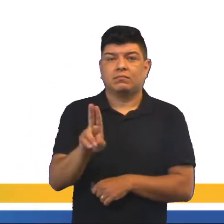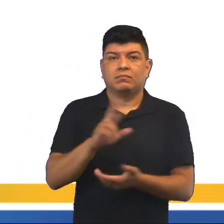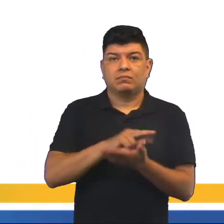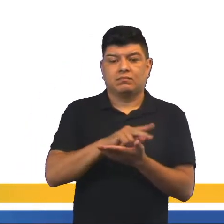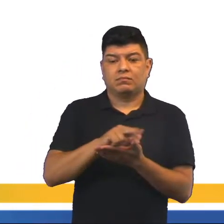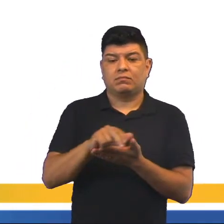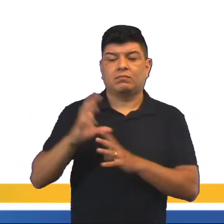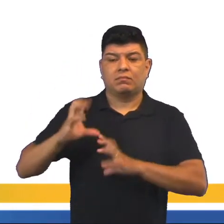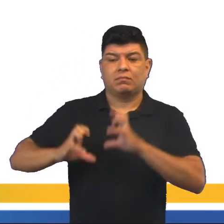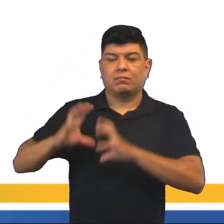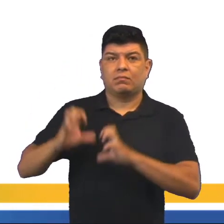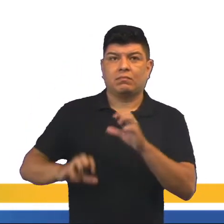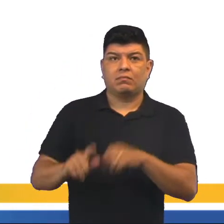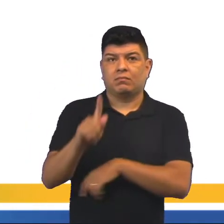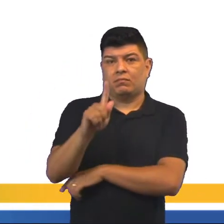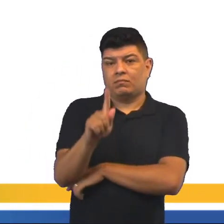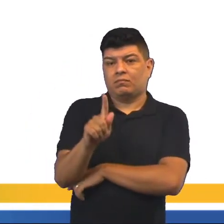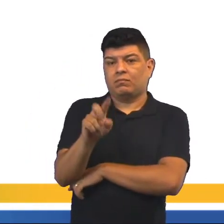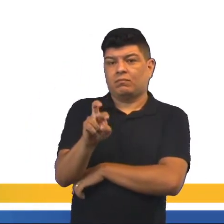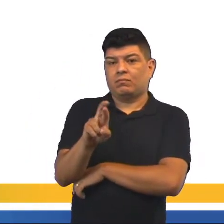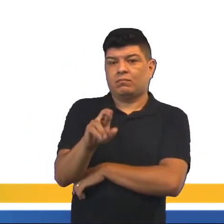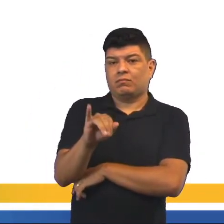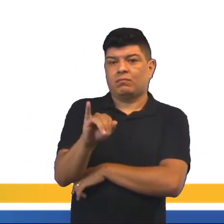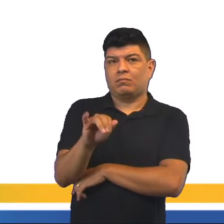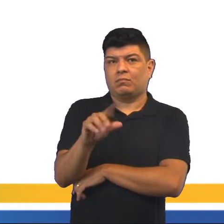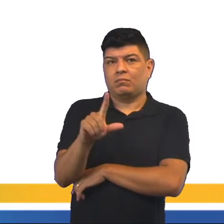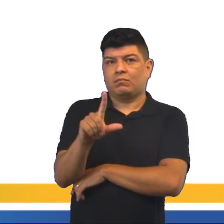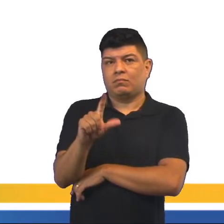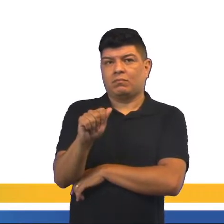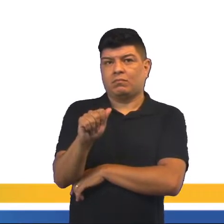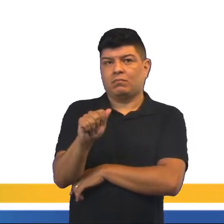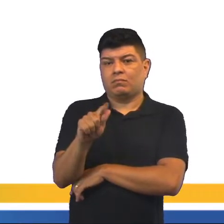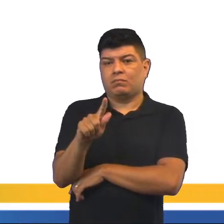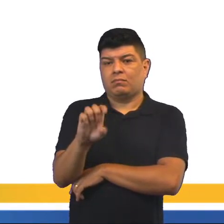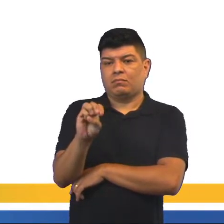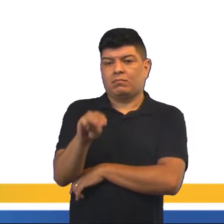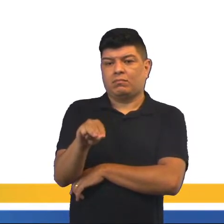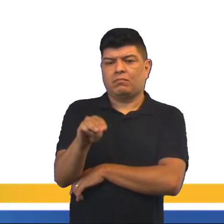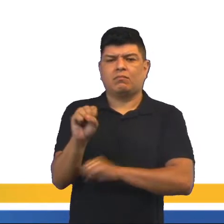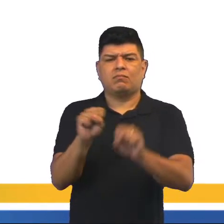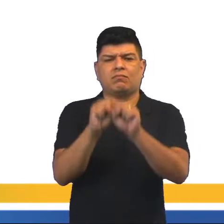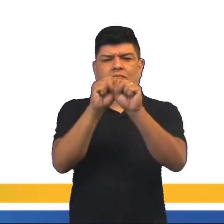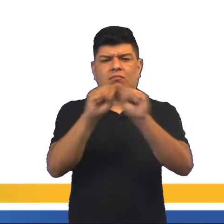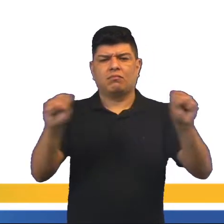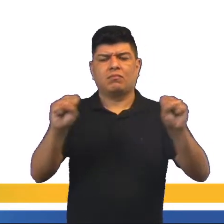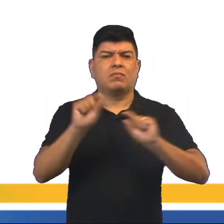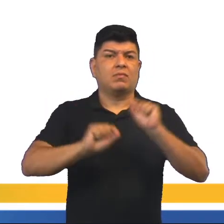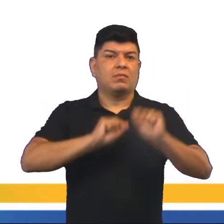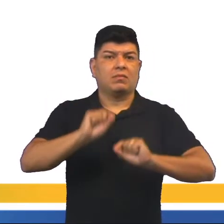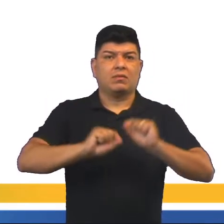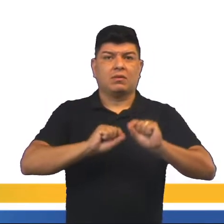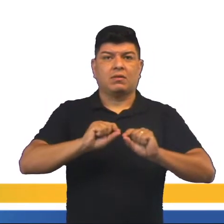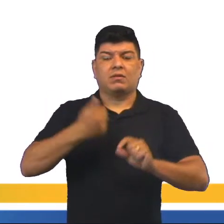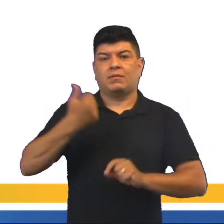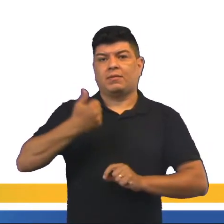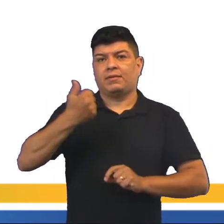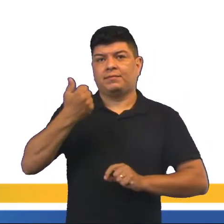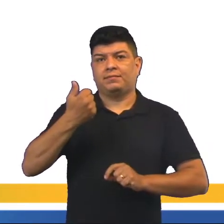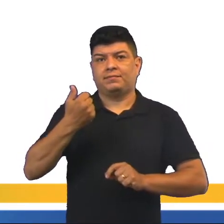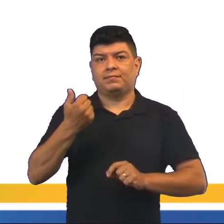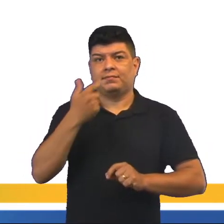né, ela distribuía terra para quem tivesse condições para produzir, desde que fosse pago um sexto da produção à coroa. Então, as pessoas que